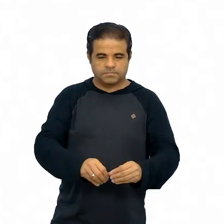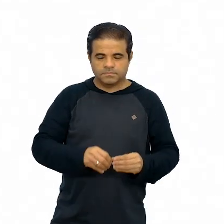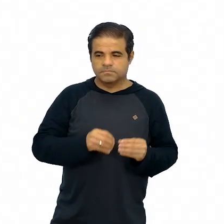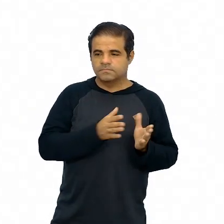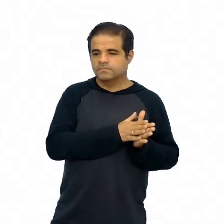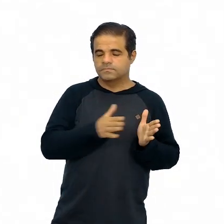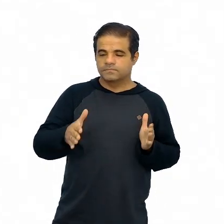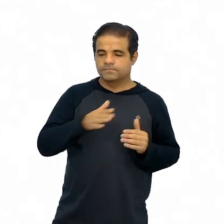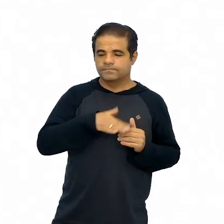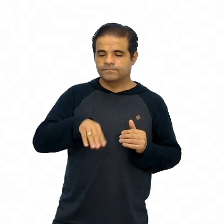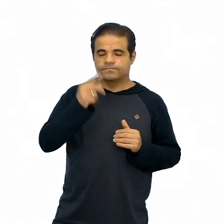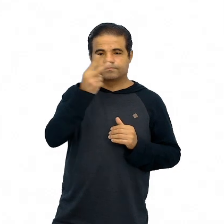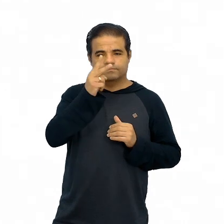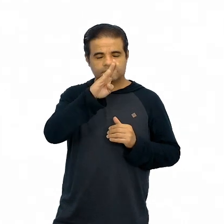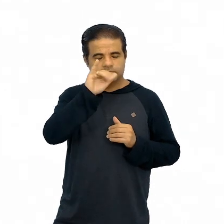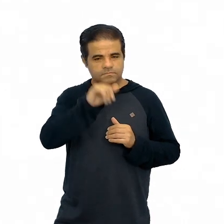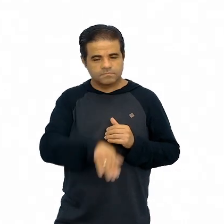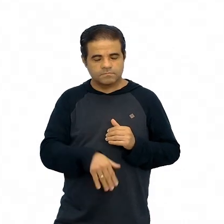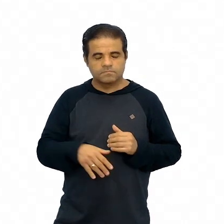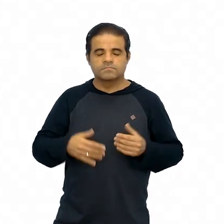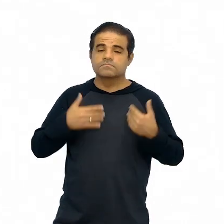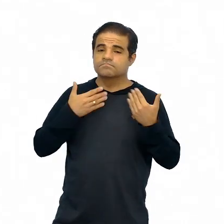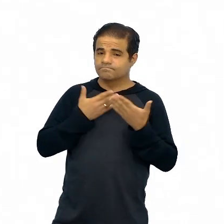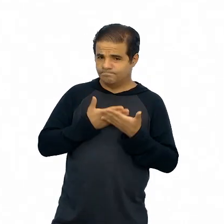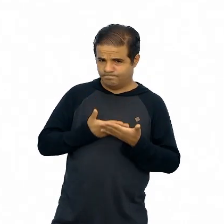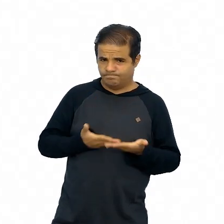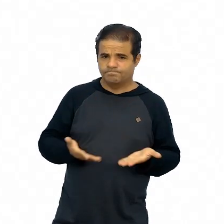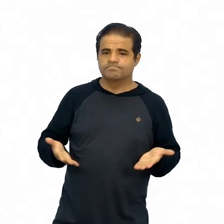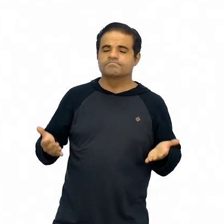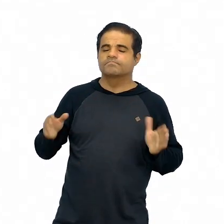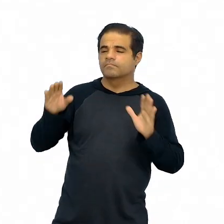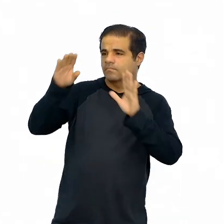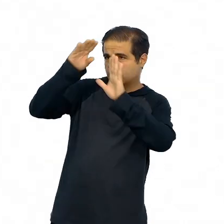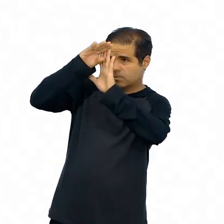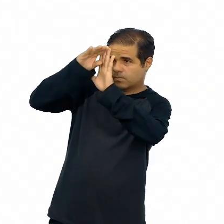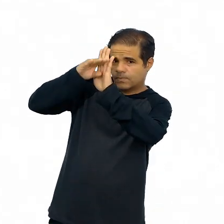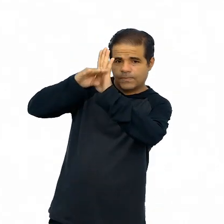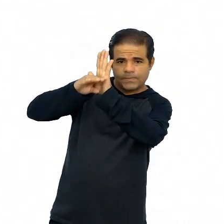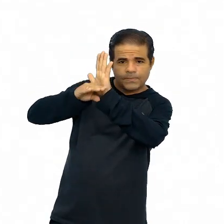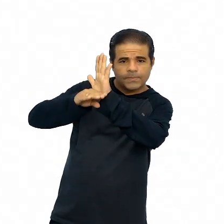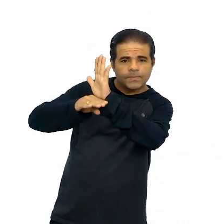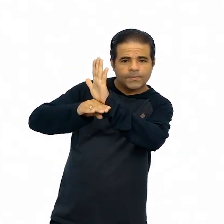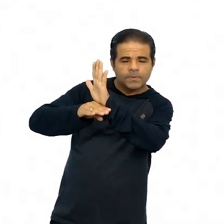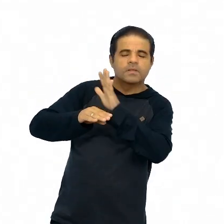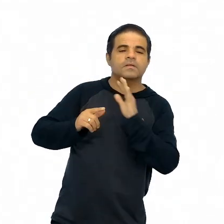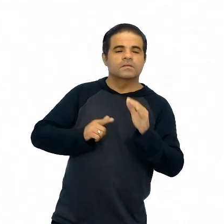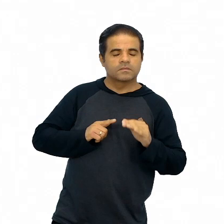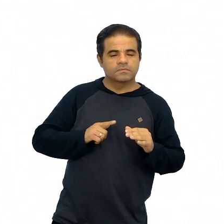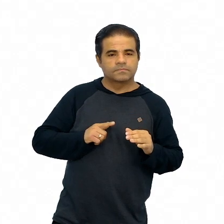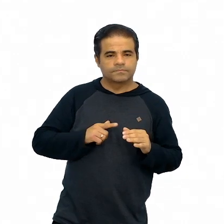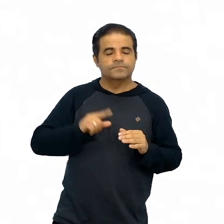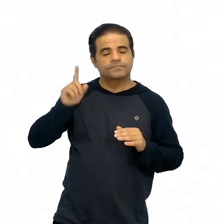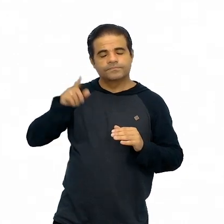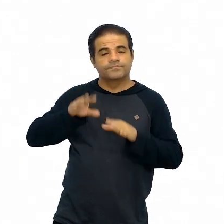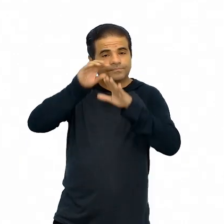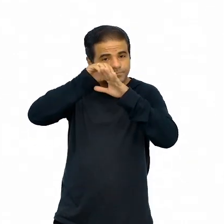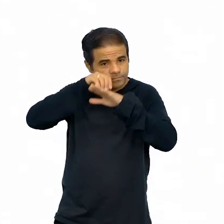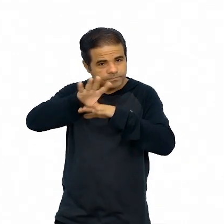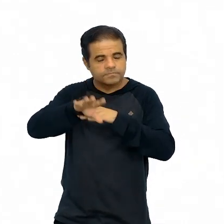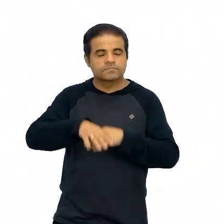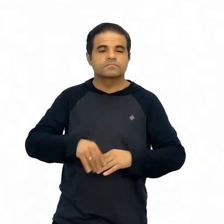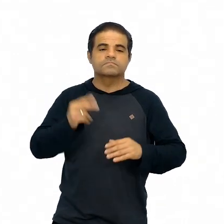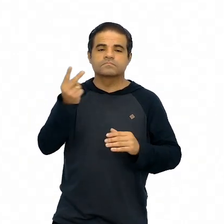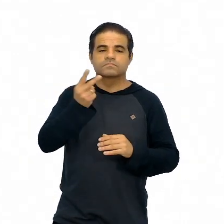segundo bimestre. Então, tá aí, esse é o cronograma do que está acontecendo no